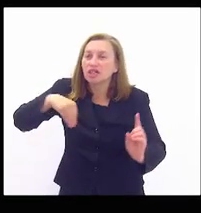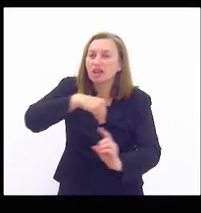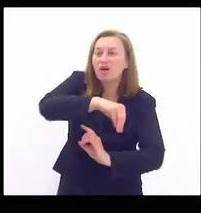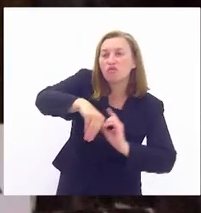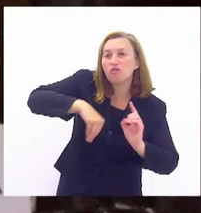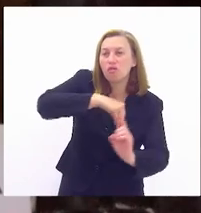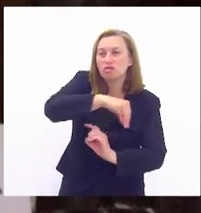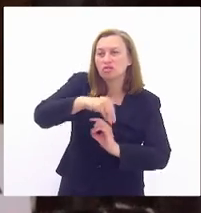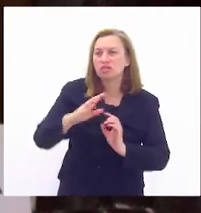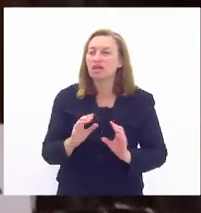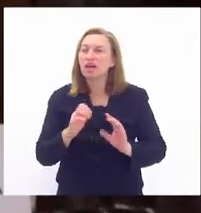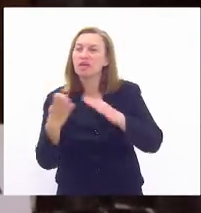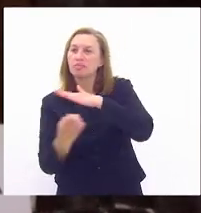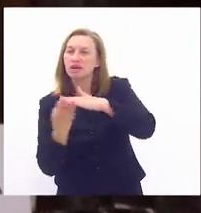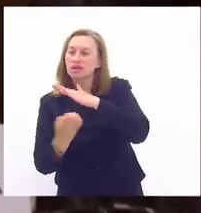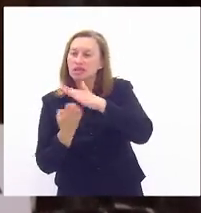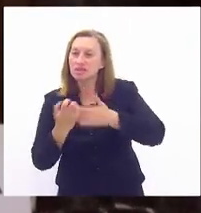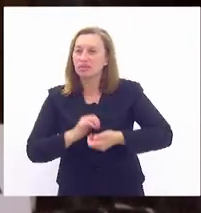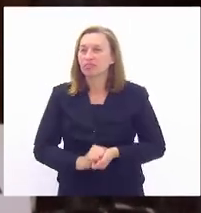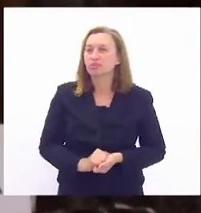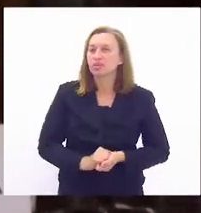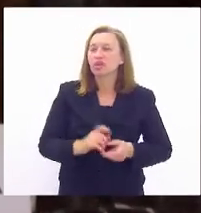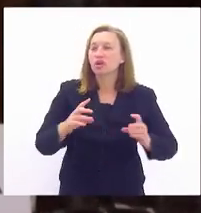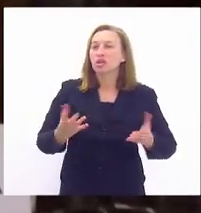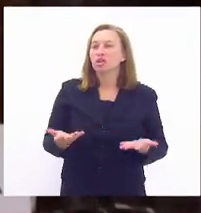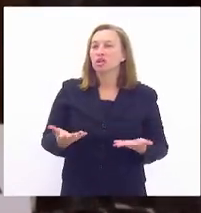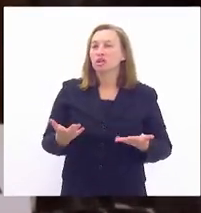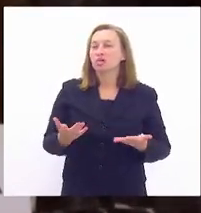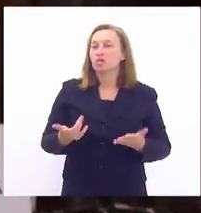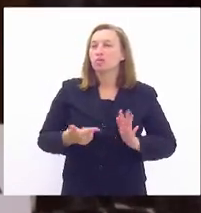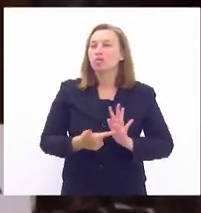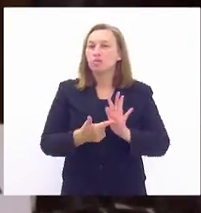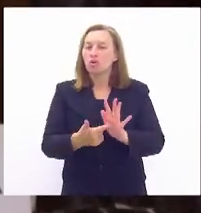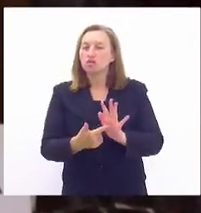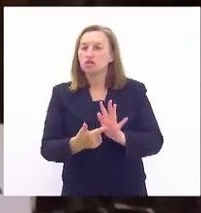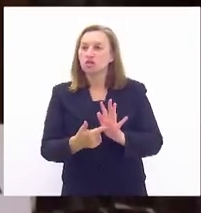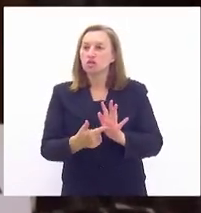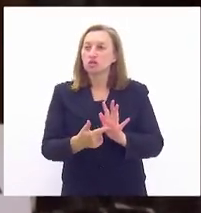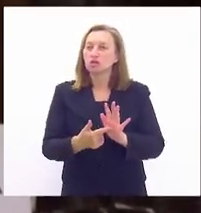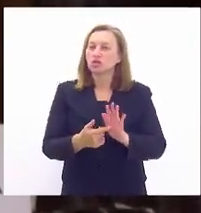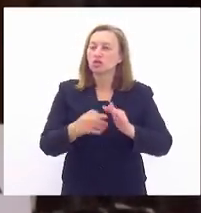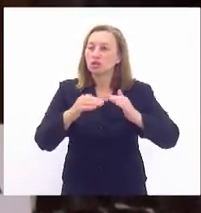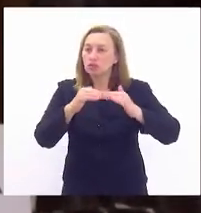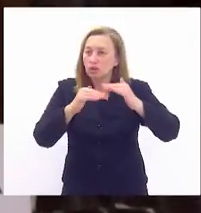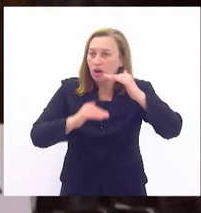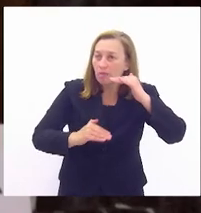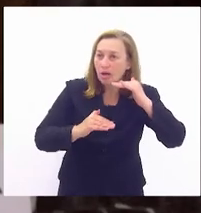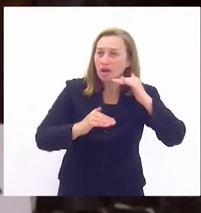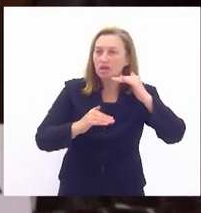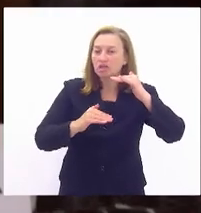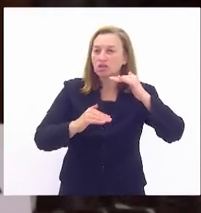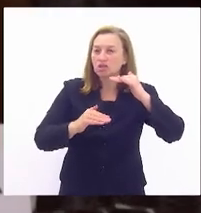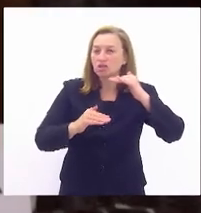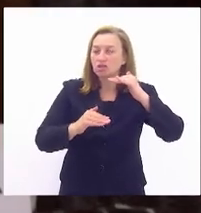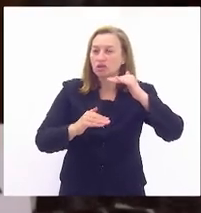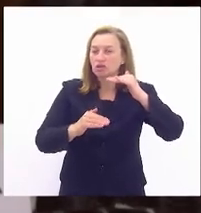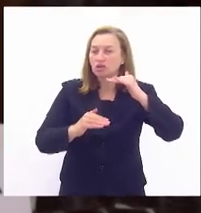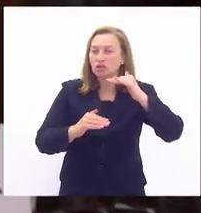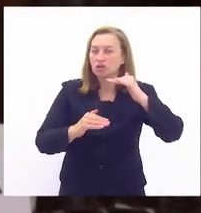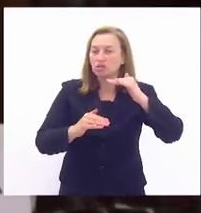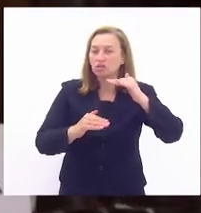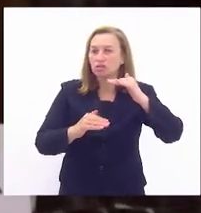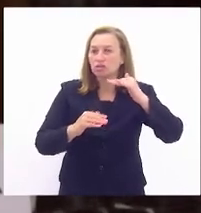Em determinados padrões estão extremamente bem abaixo do limite estabelecido na